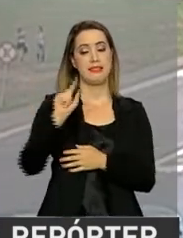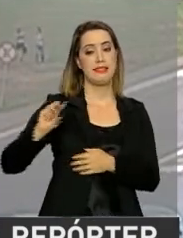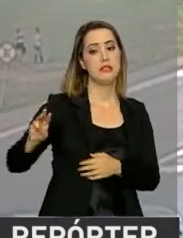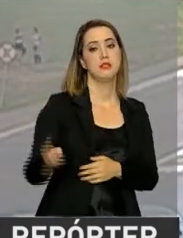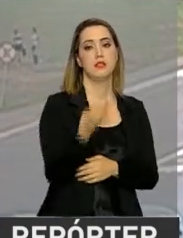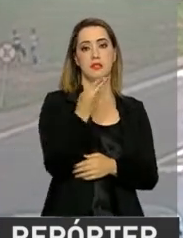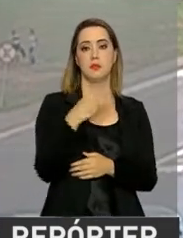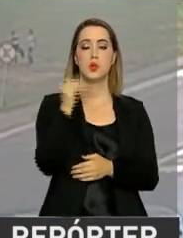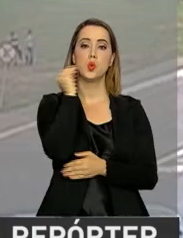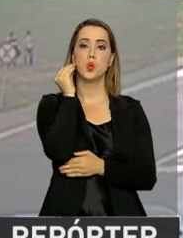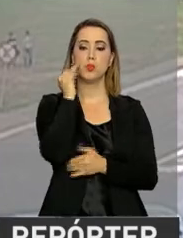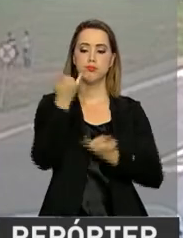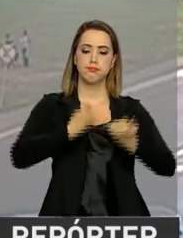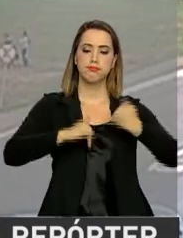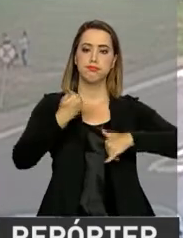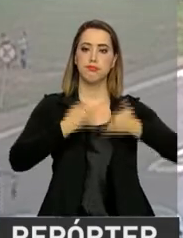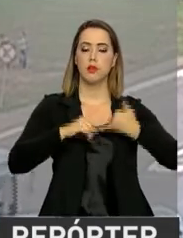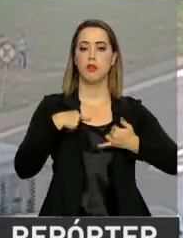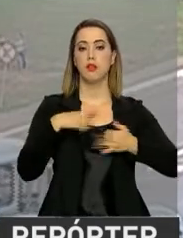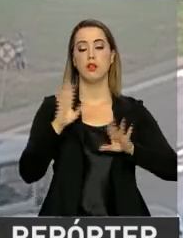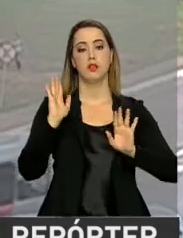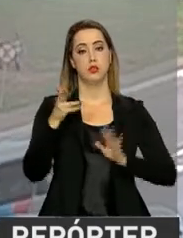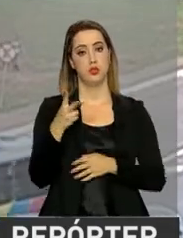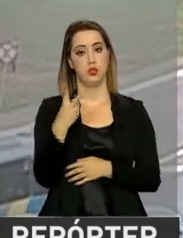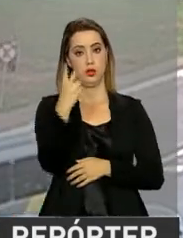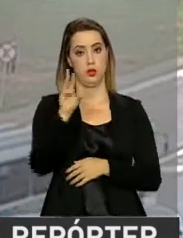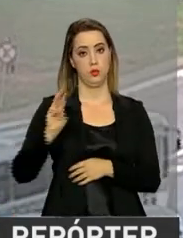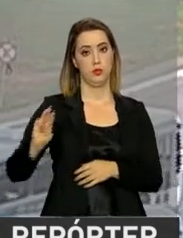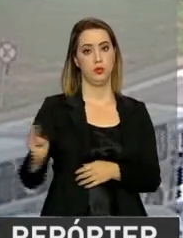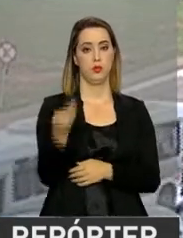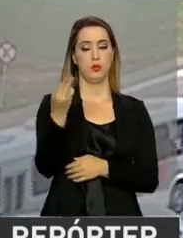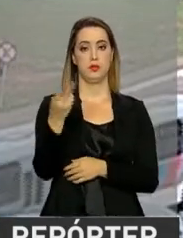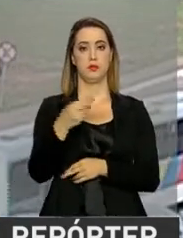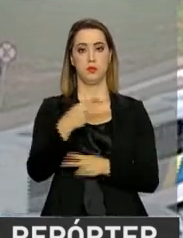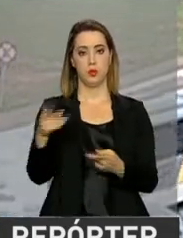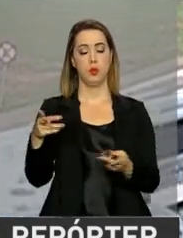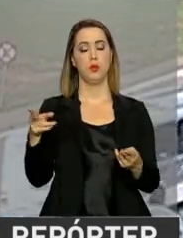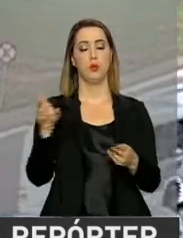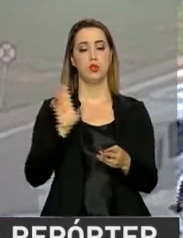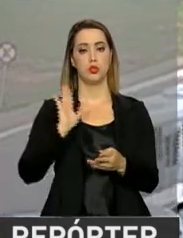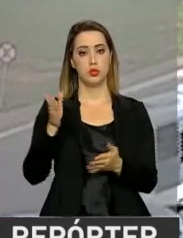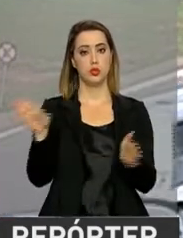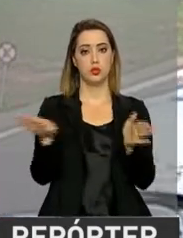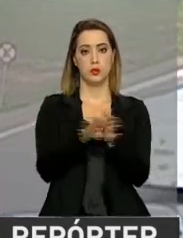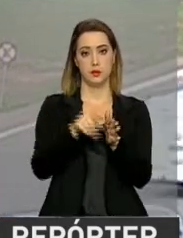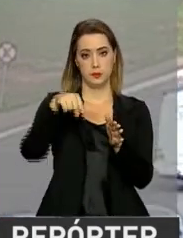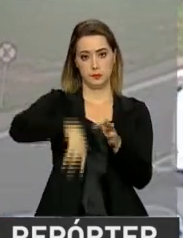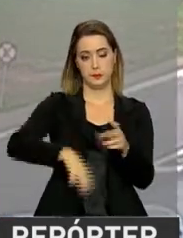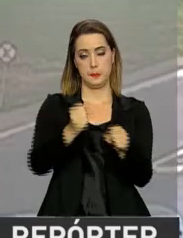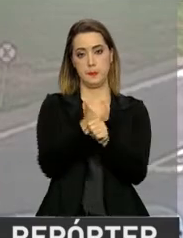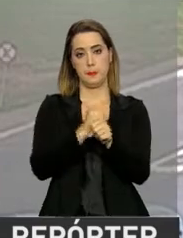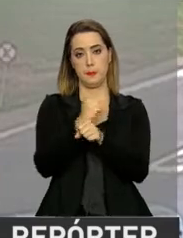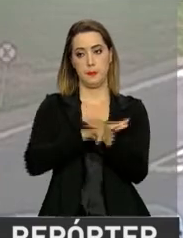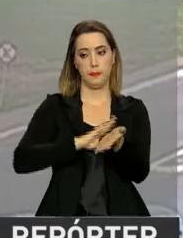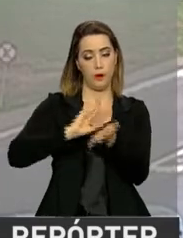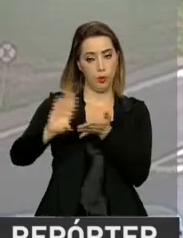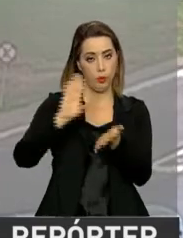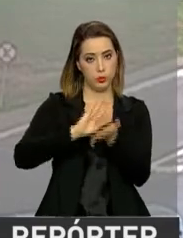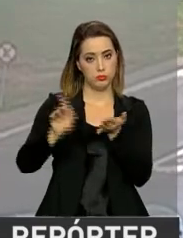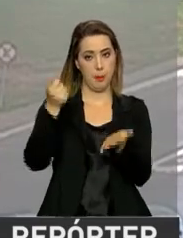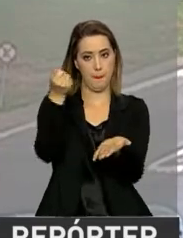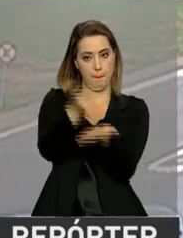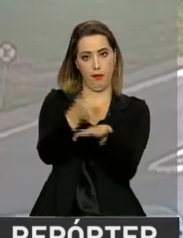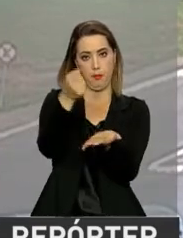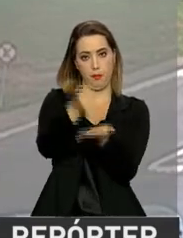de testes e o primeiro lote de 2,5 milhões de unidades chega até o final deste ano. O investimento na aquisição